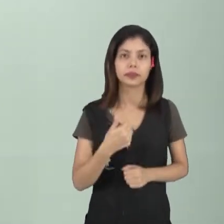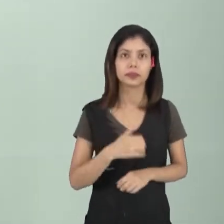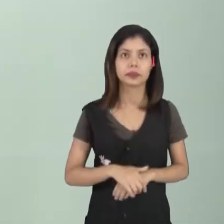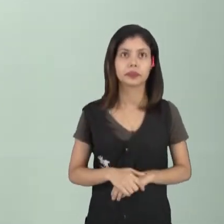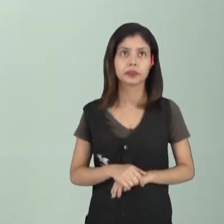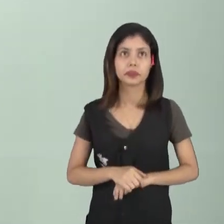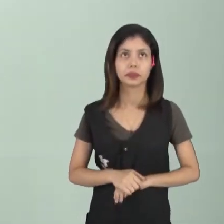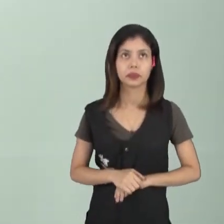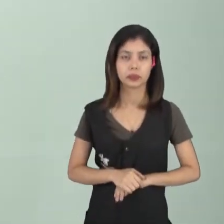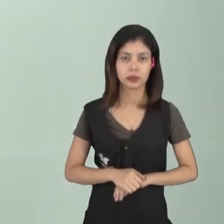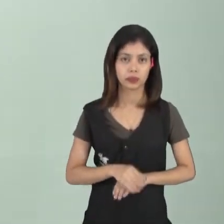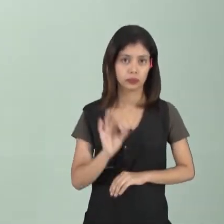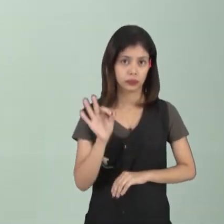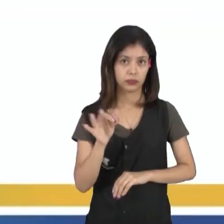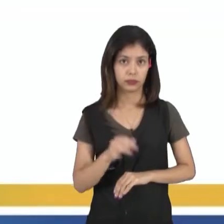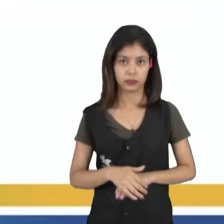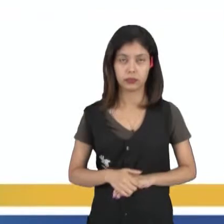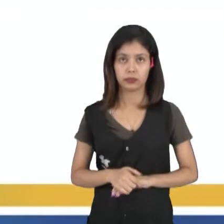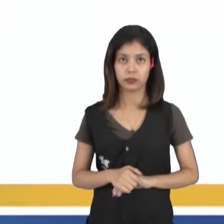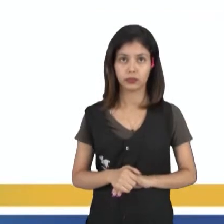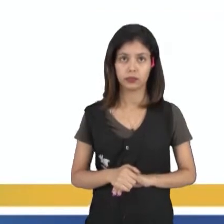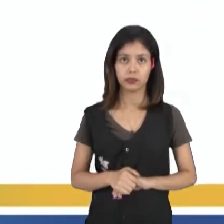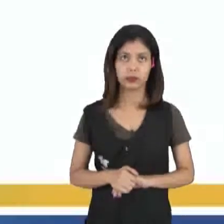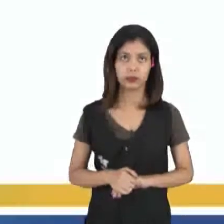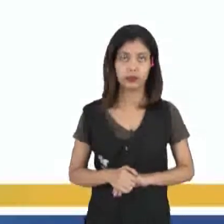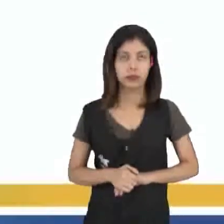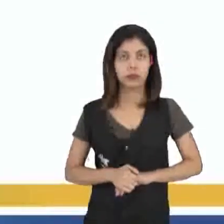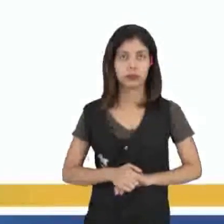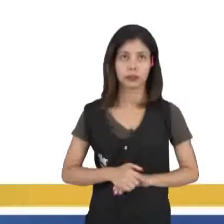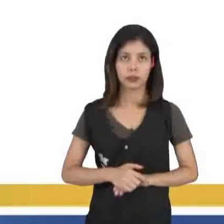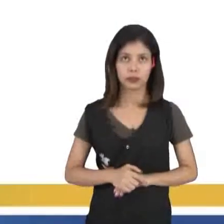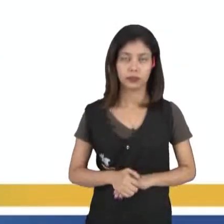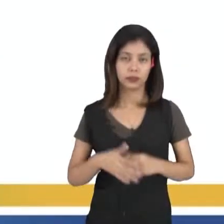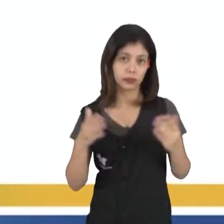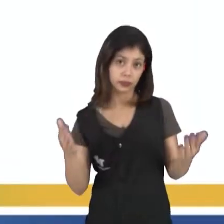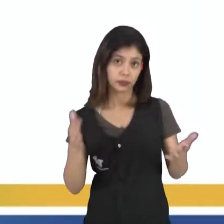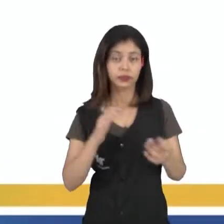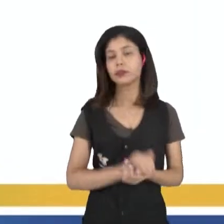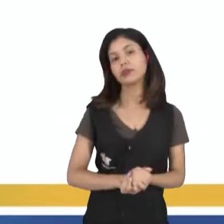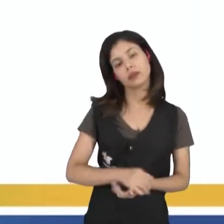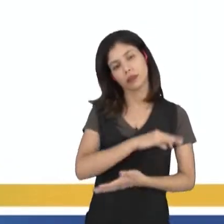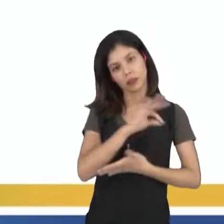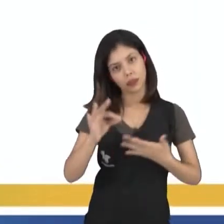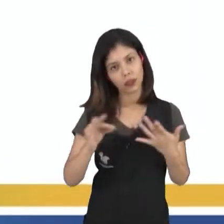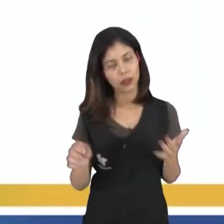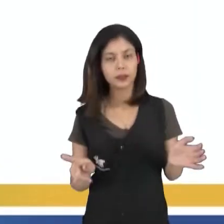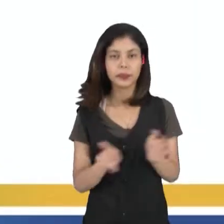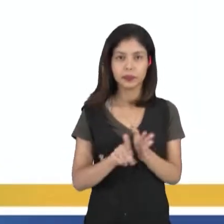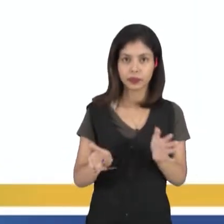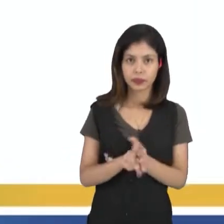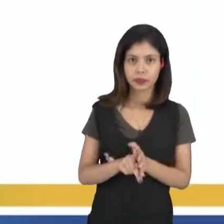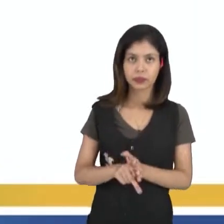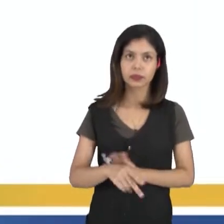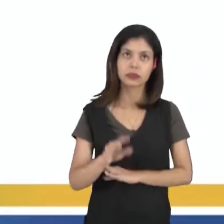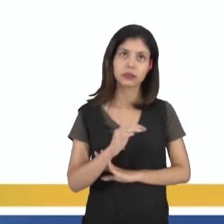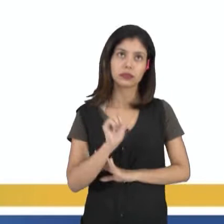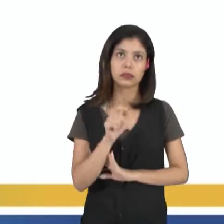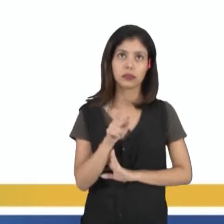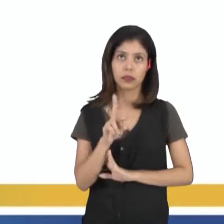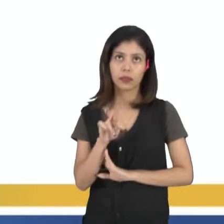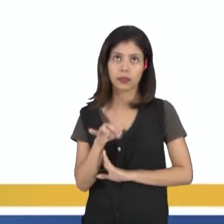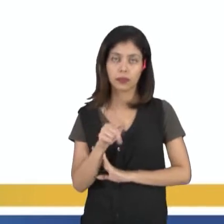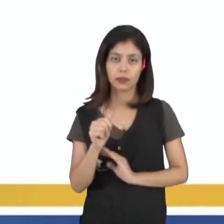bom? Certo? Vamos lá? Então, nós temos aqui os tipos de orações subordinadas adverbiais,